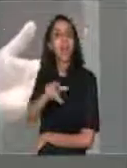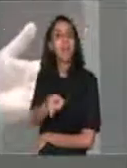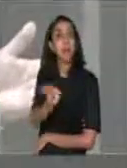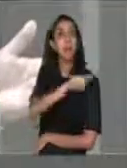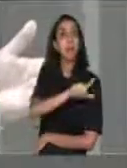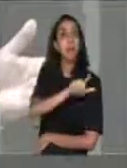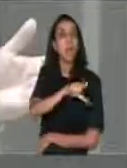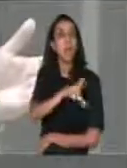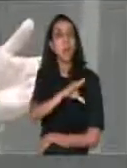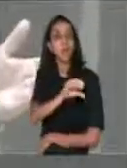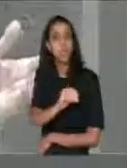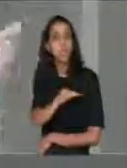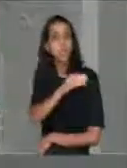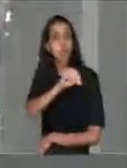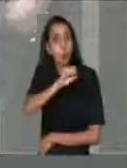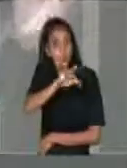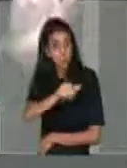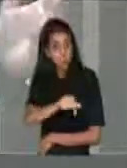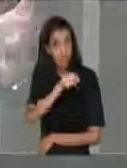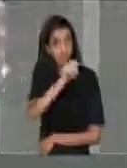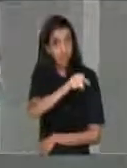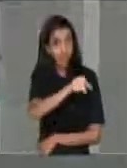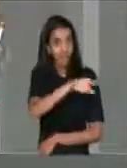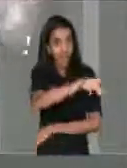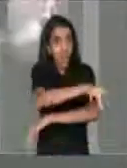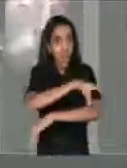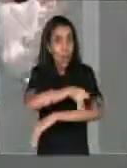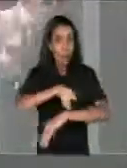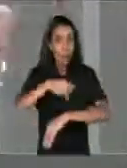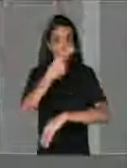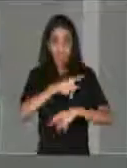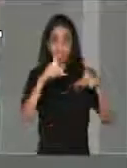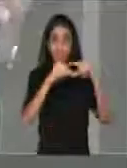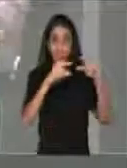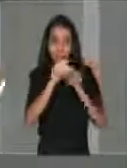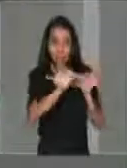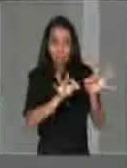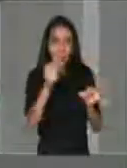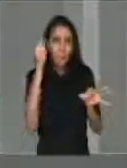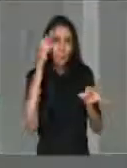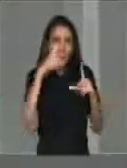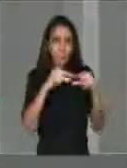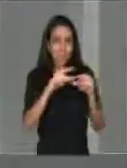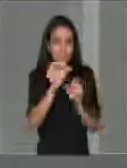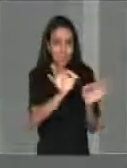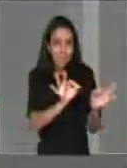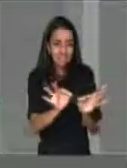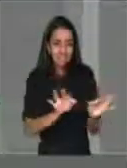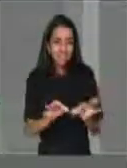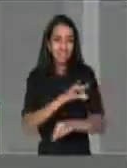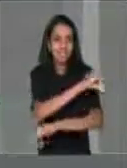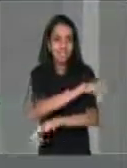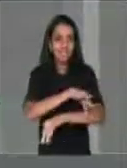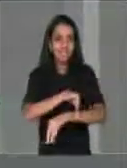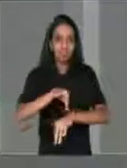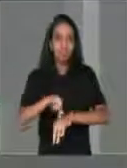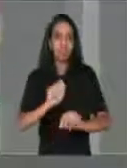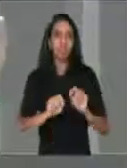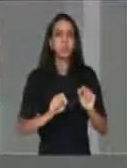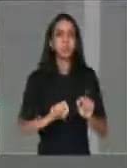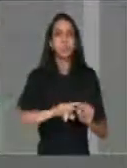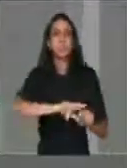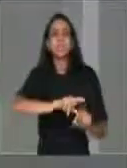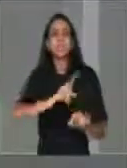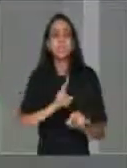de Lúcio Costa, o traço do arquiteto socialista que pensou Brasília como uma cidade gregária, como